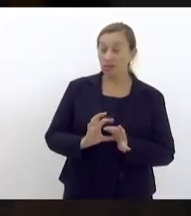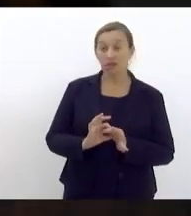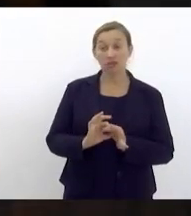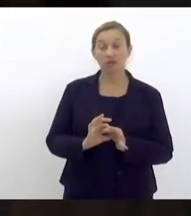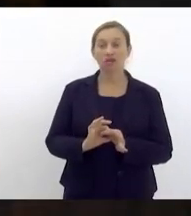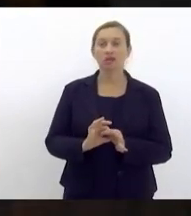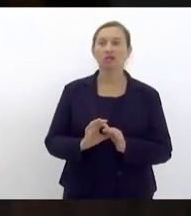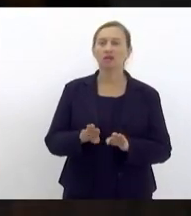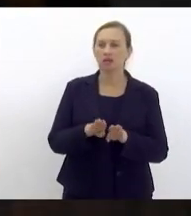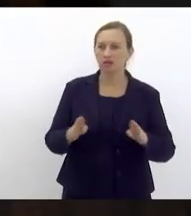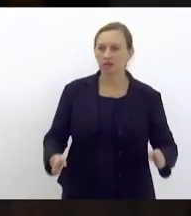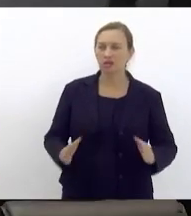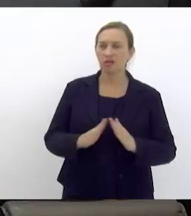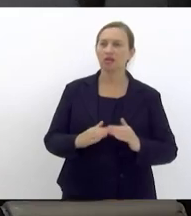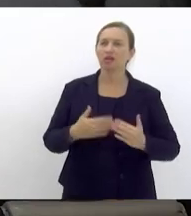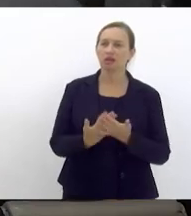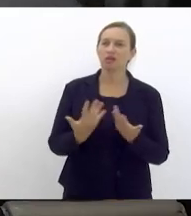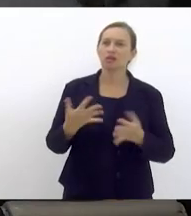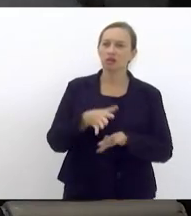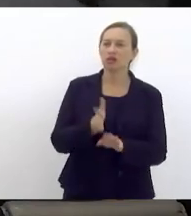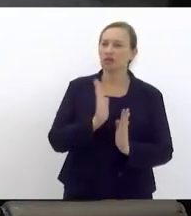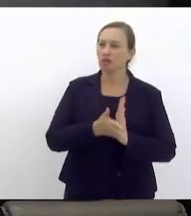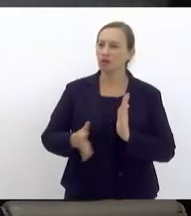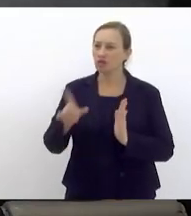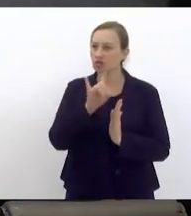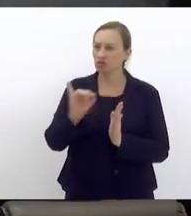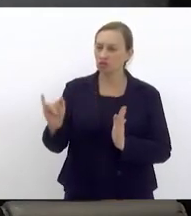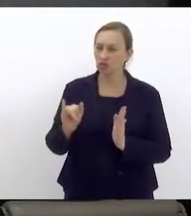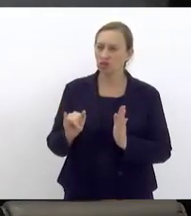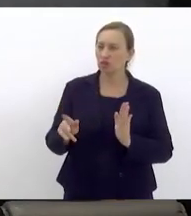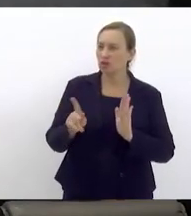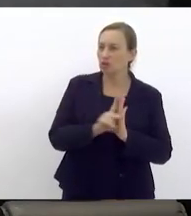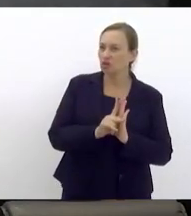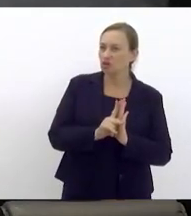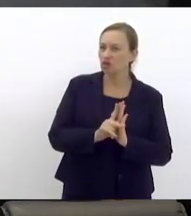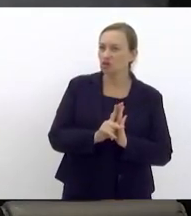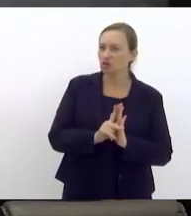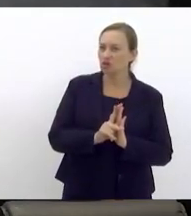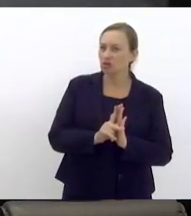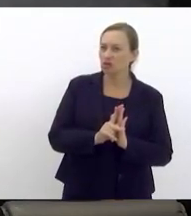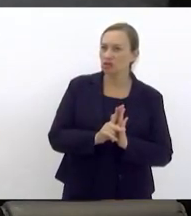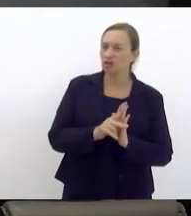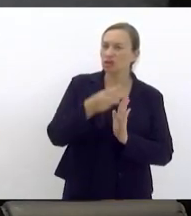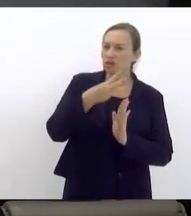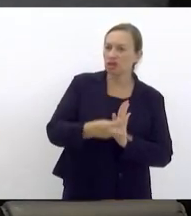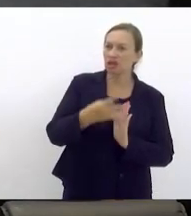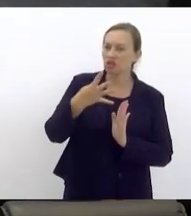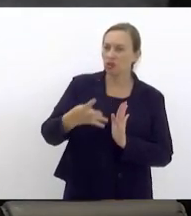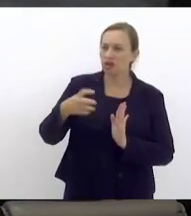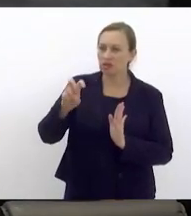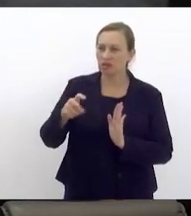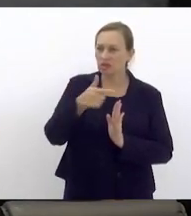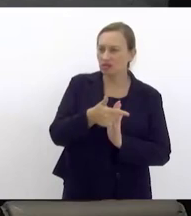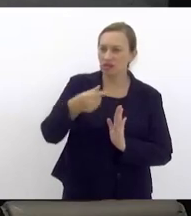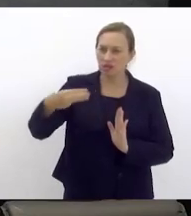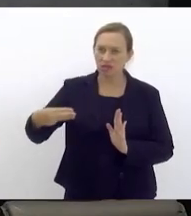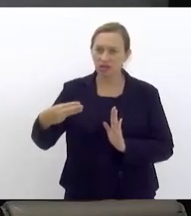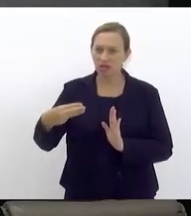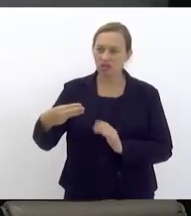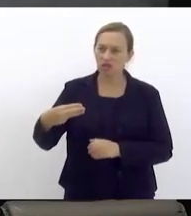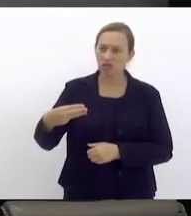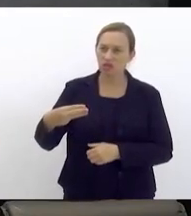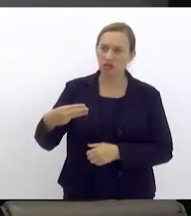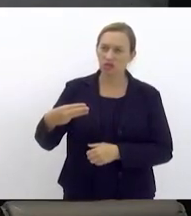final ah sobre a mesa requerimento de inclusão na hora do dia do projeto tem três quatro cinco de 23